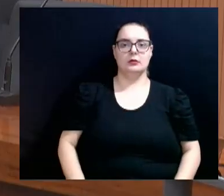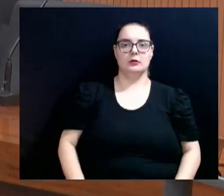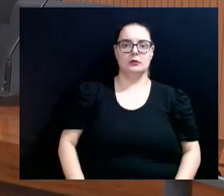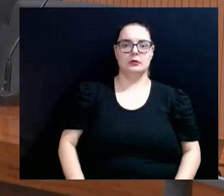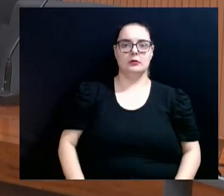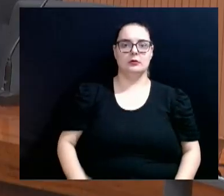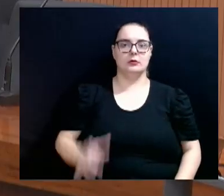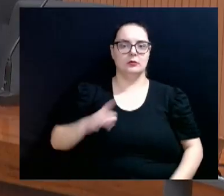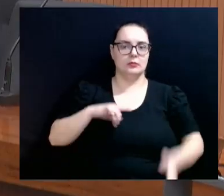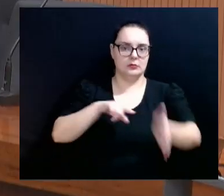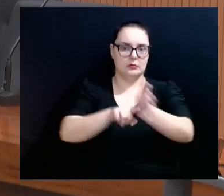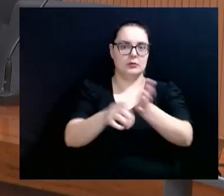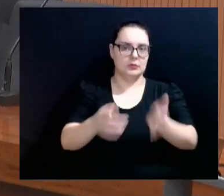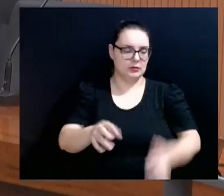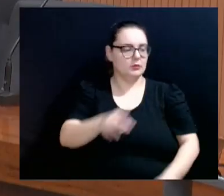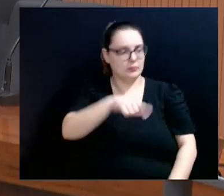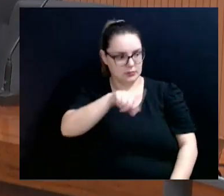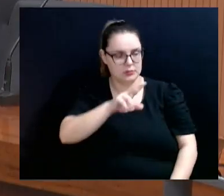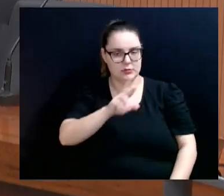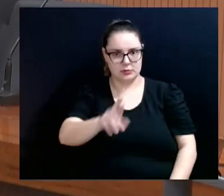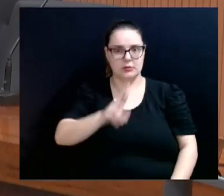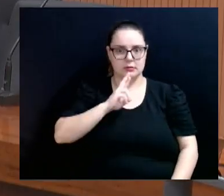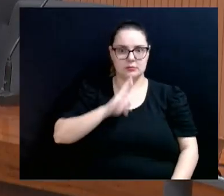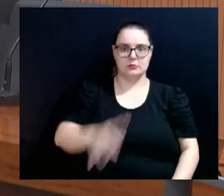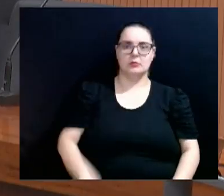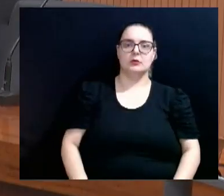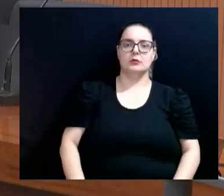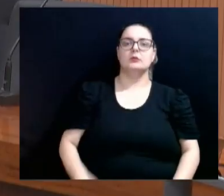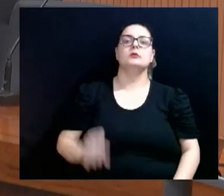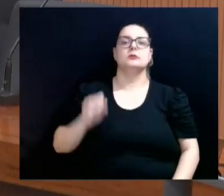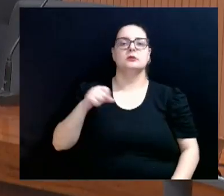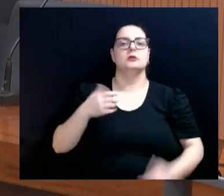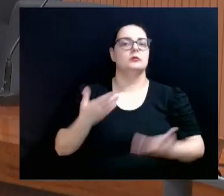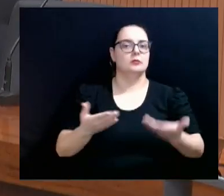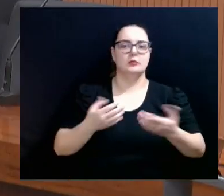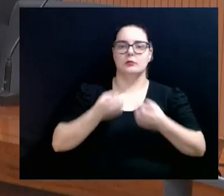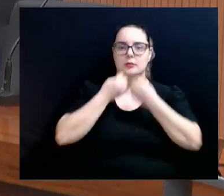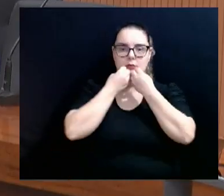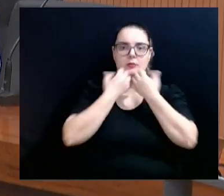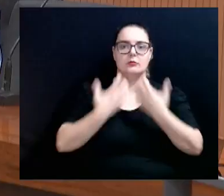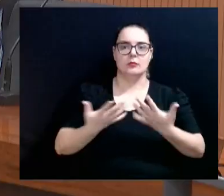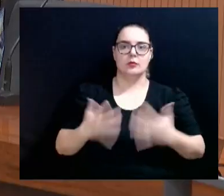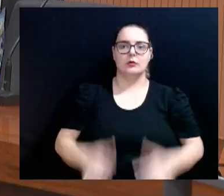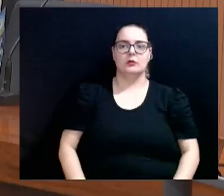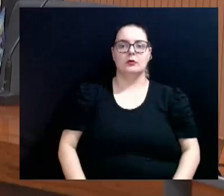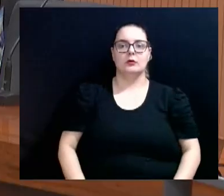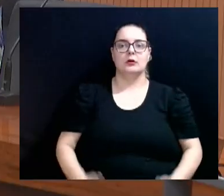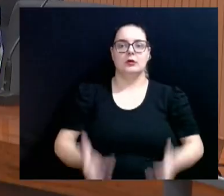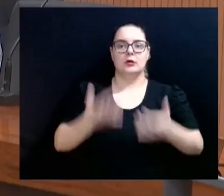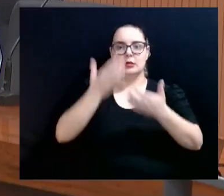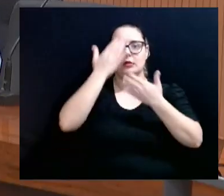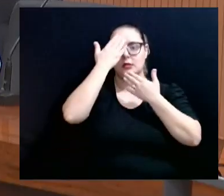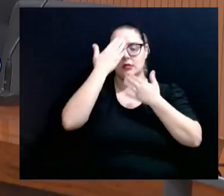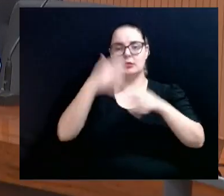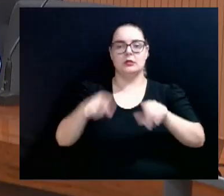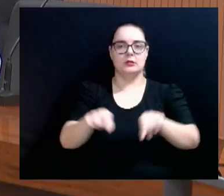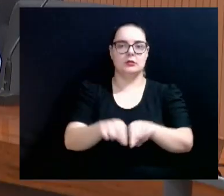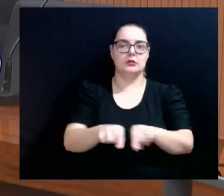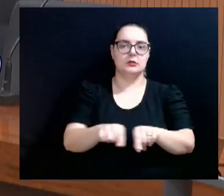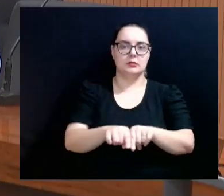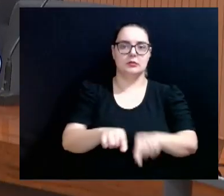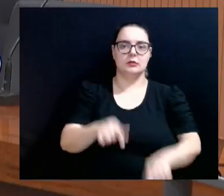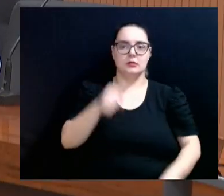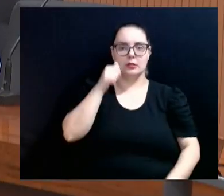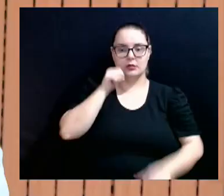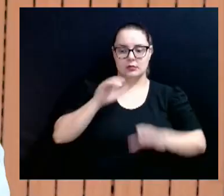e, né, vocês respondem, enfim. Muito bom. Eu quero agradecer também aqui as meninas da Copa, a Ariane e